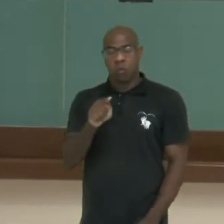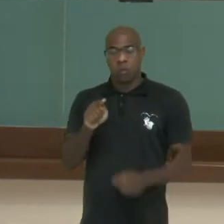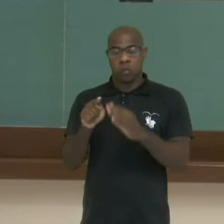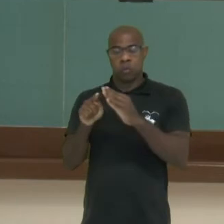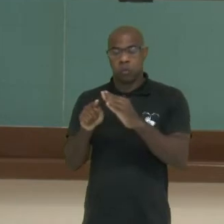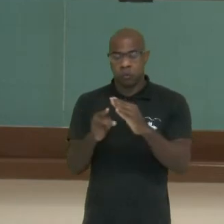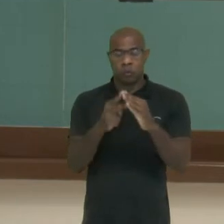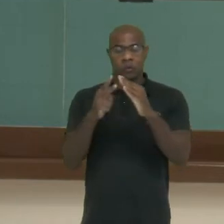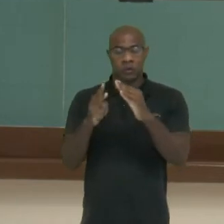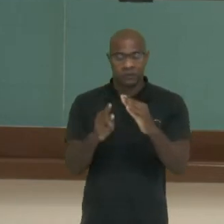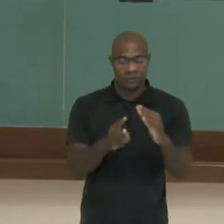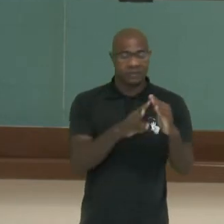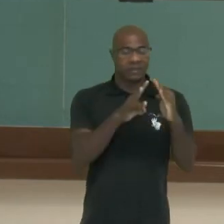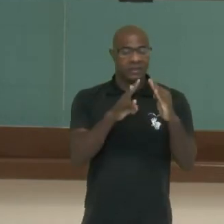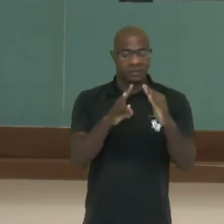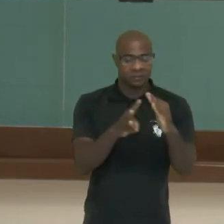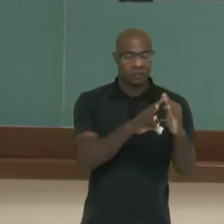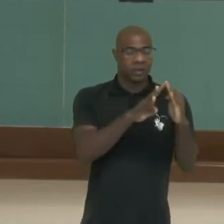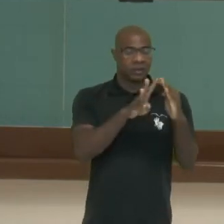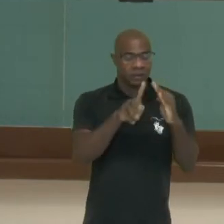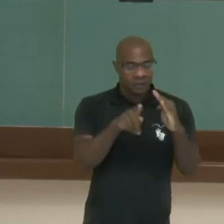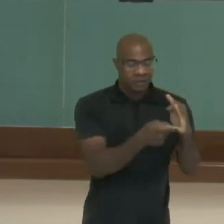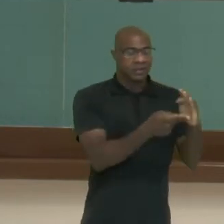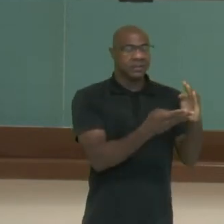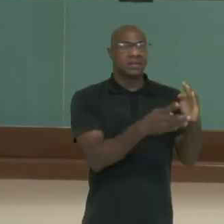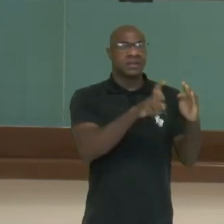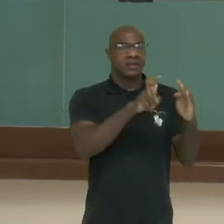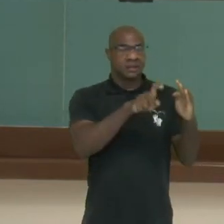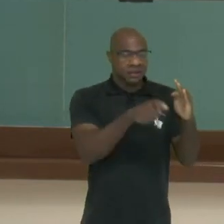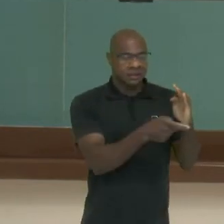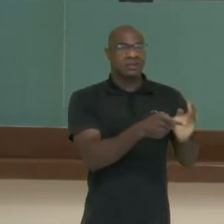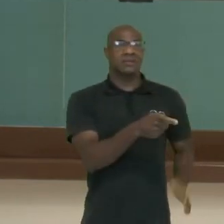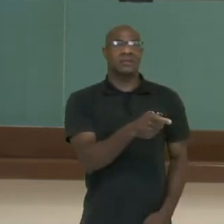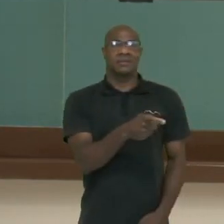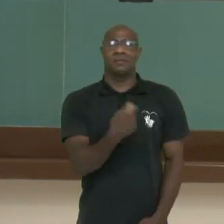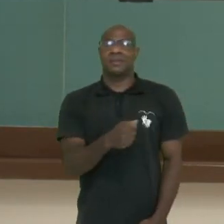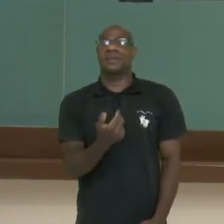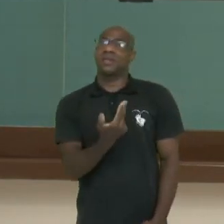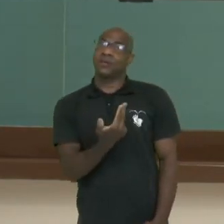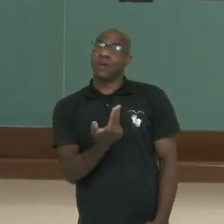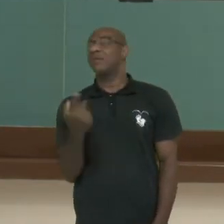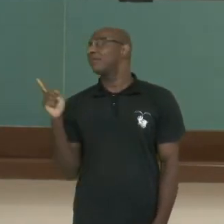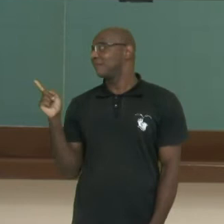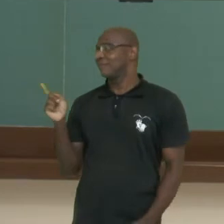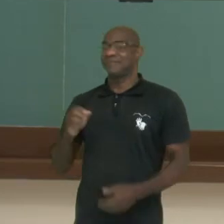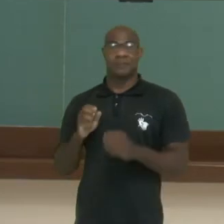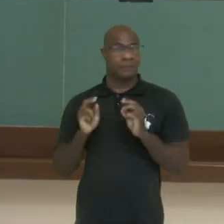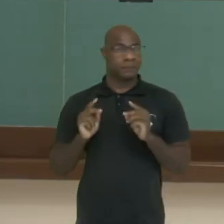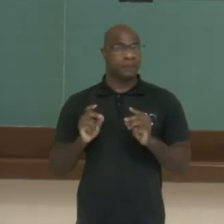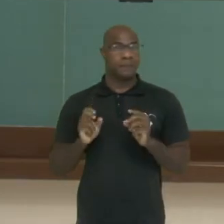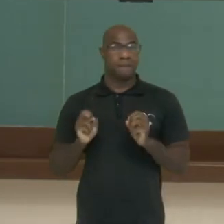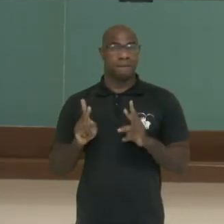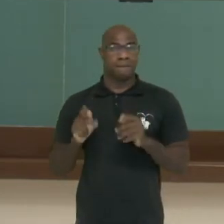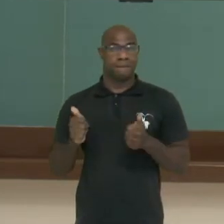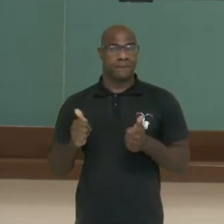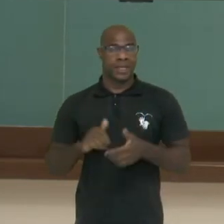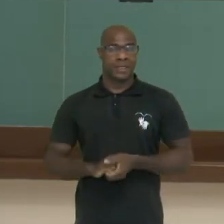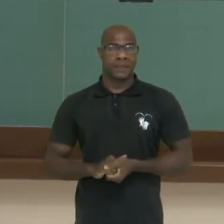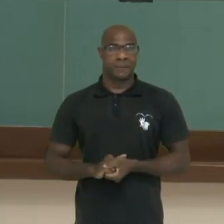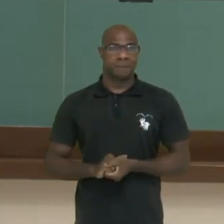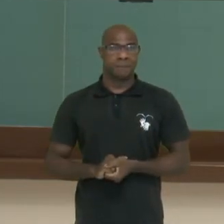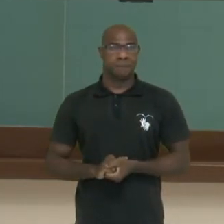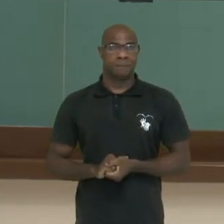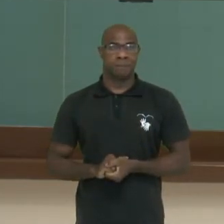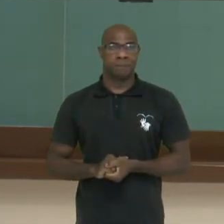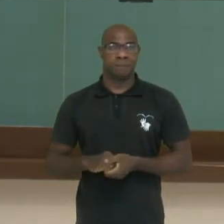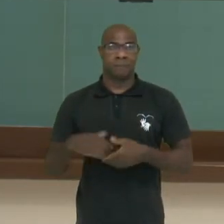4, 5. Olha só. Tá vendo? Então, também tem que bater isso aqui. Tá bom? Beleza? Ah, então tá jóia.